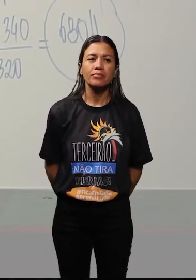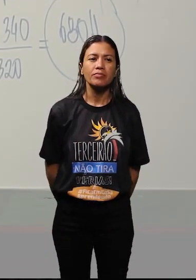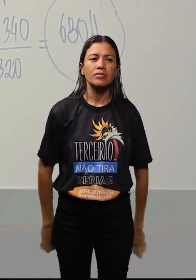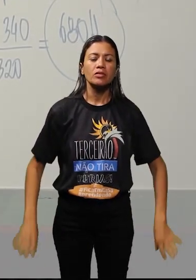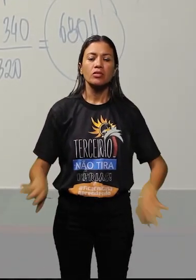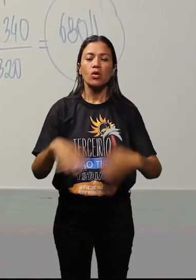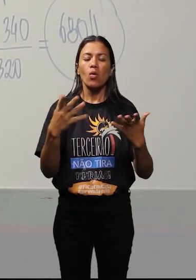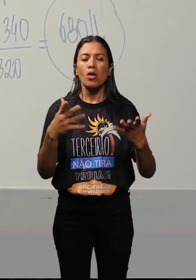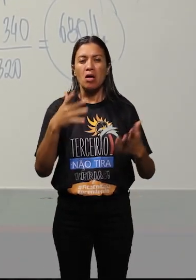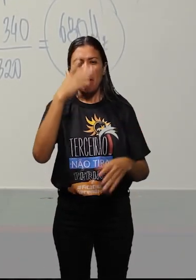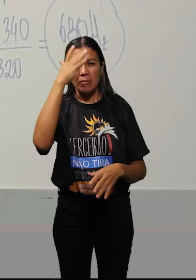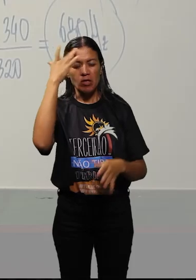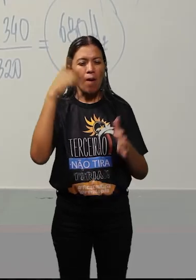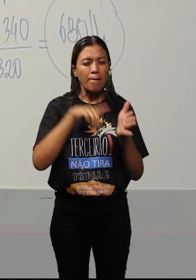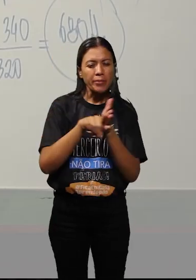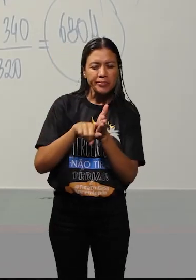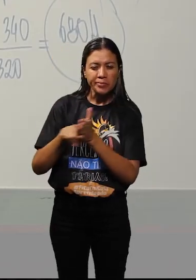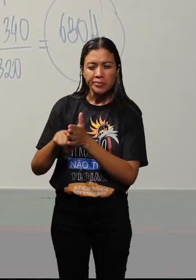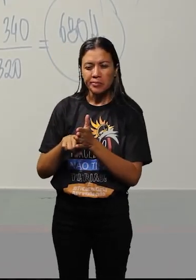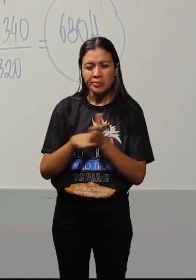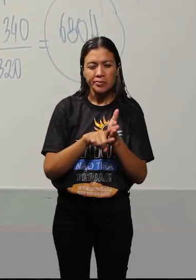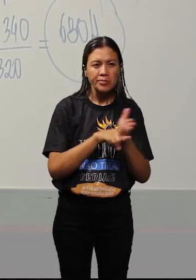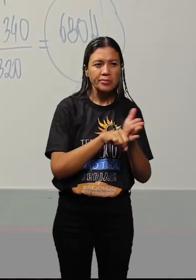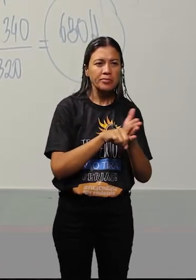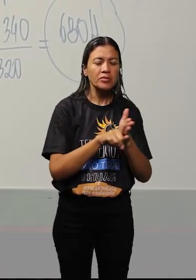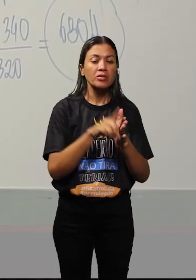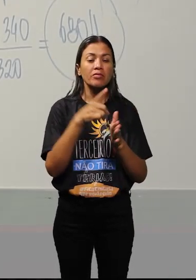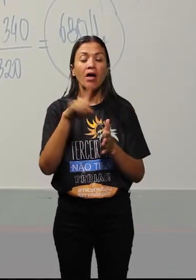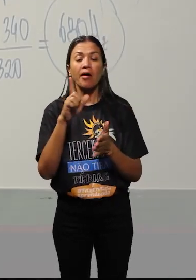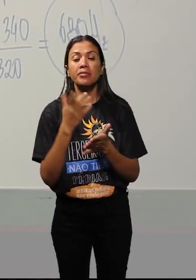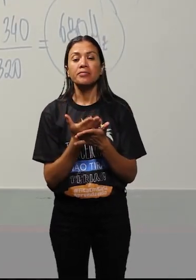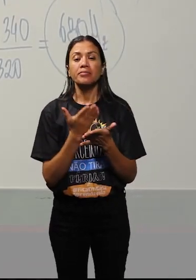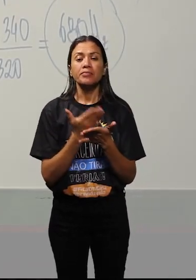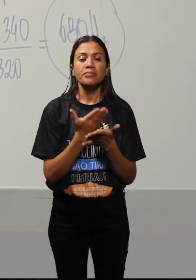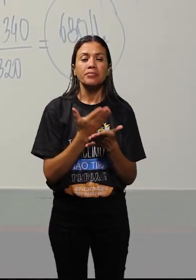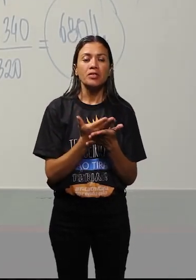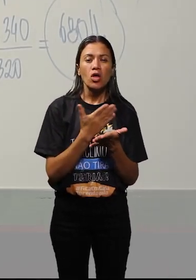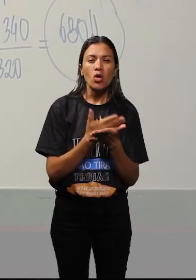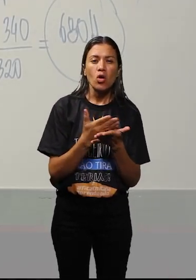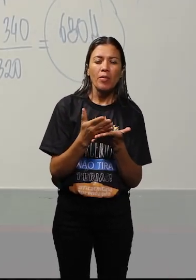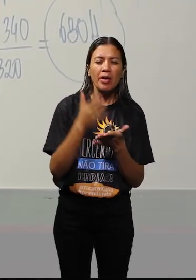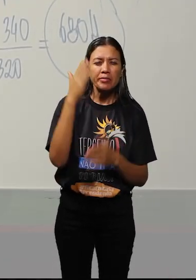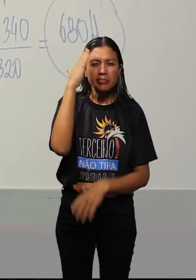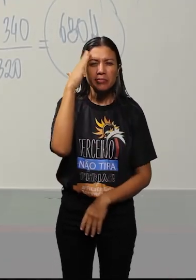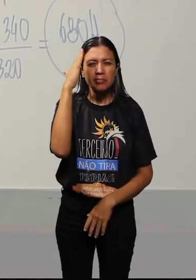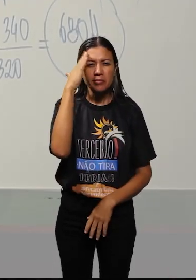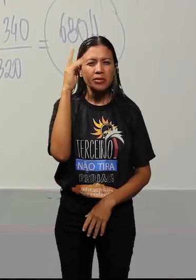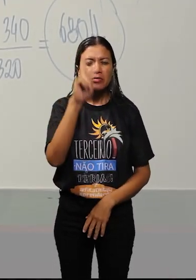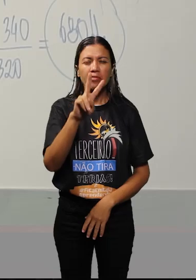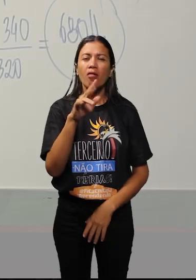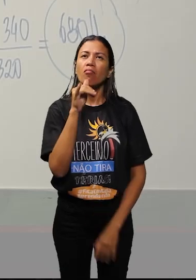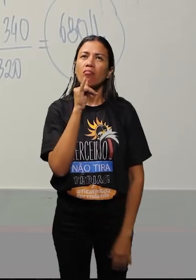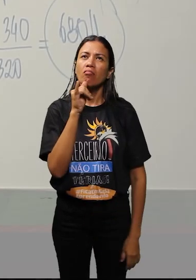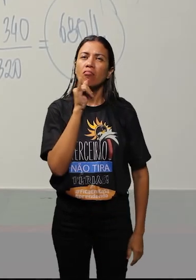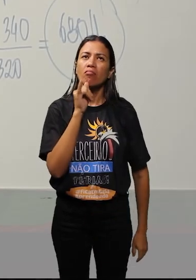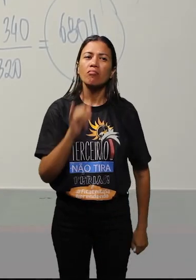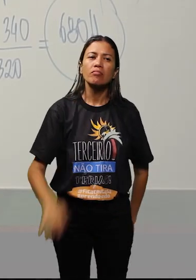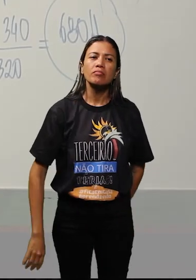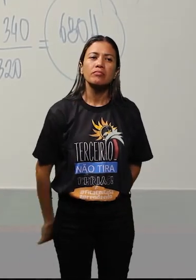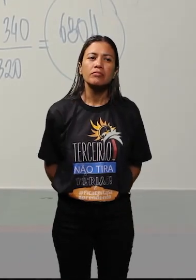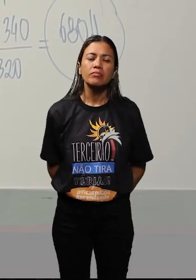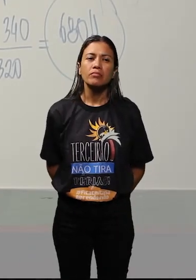quando um cientista, né, o pessoal aí da astronomia vai estudar, que começa a captar e ver, por